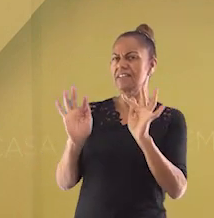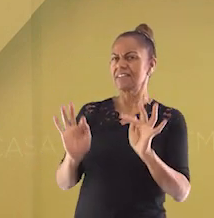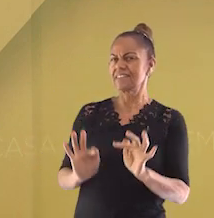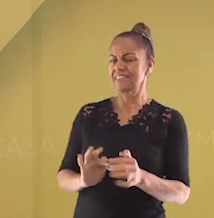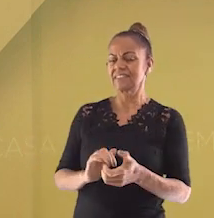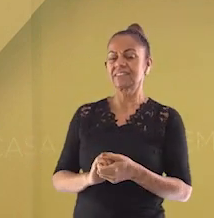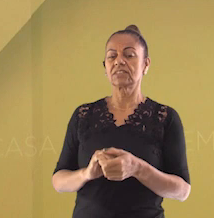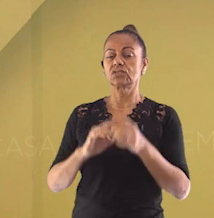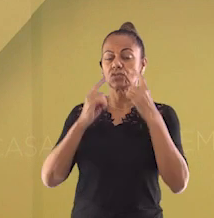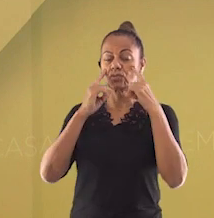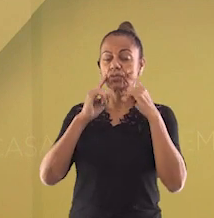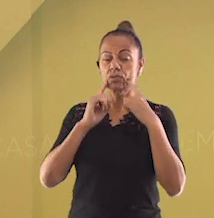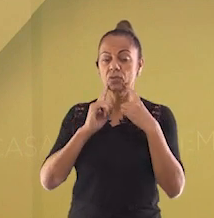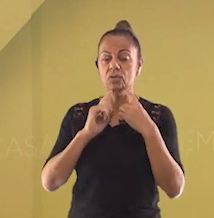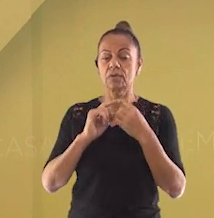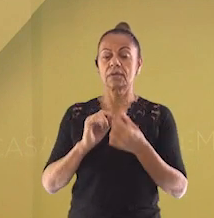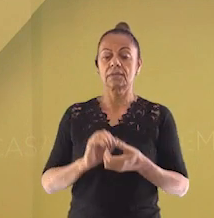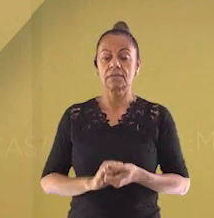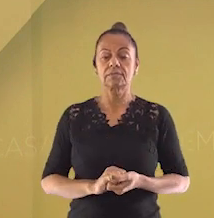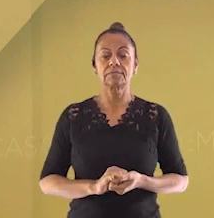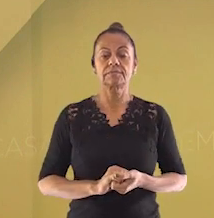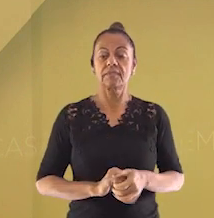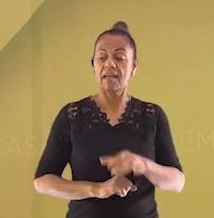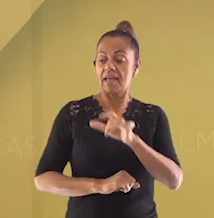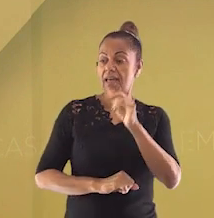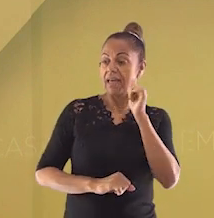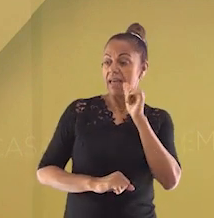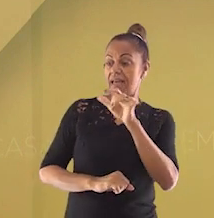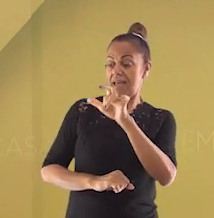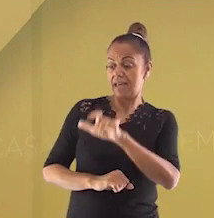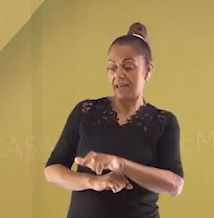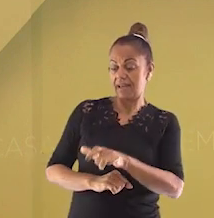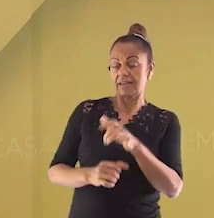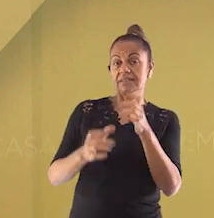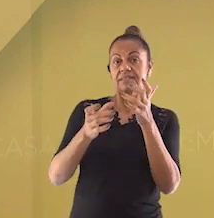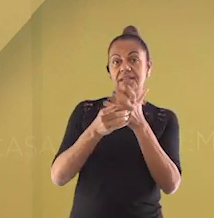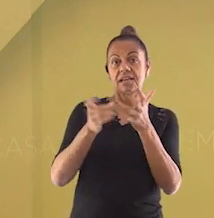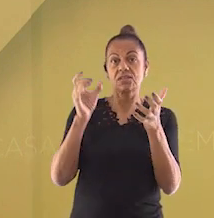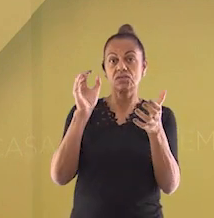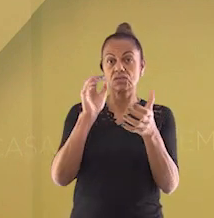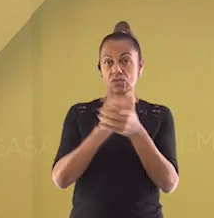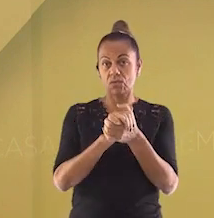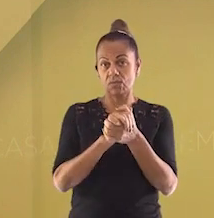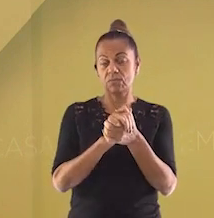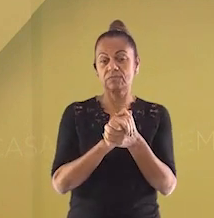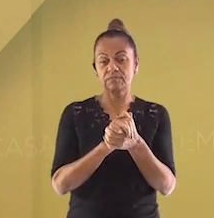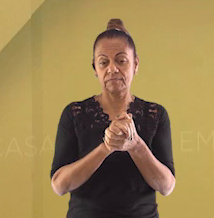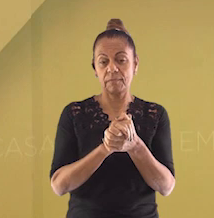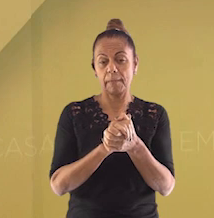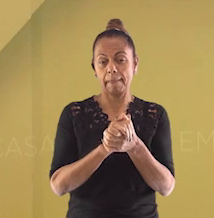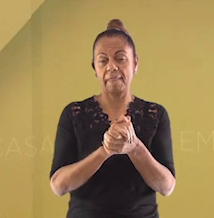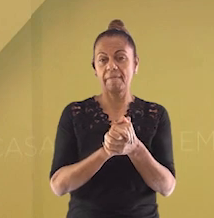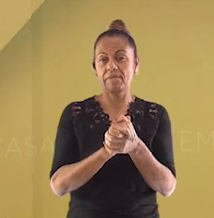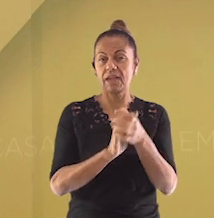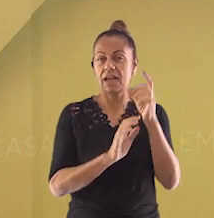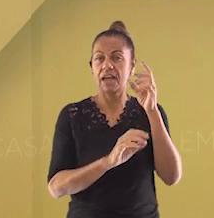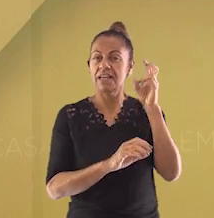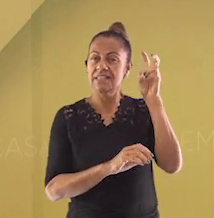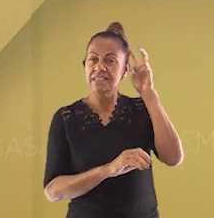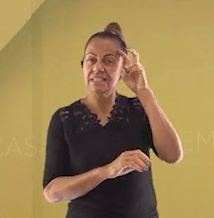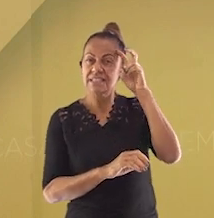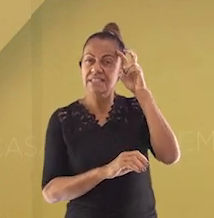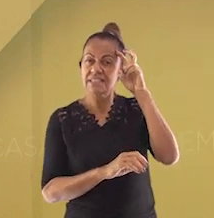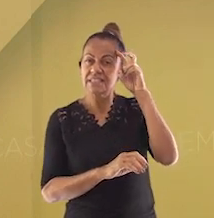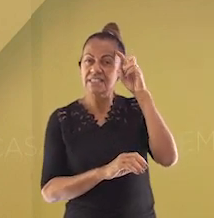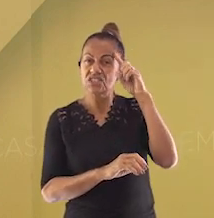chimary John Five Day ela se casou com John 5 dias atrás